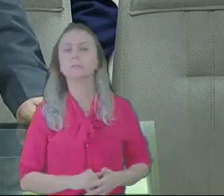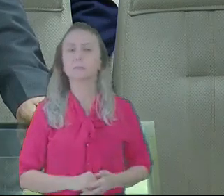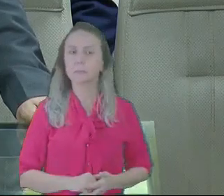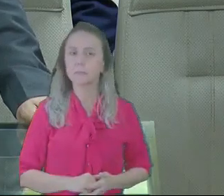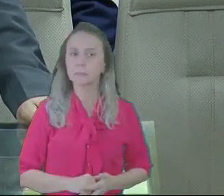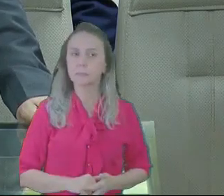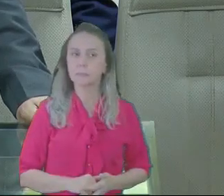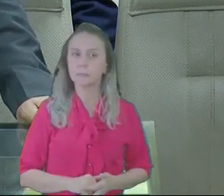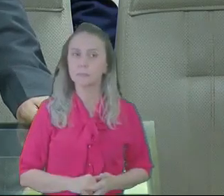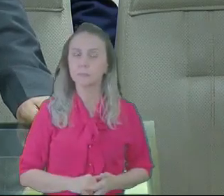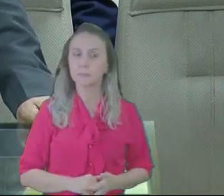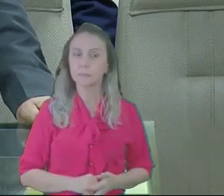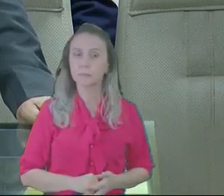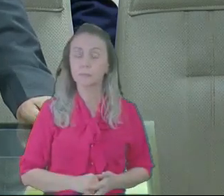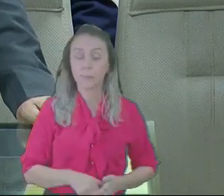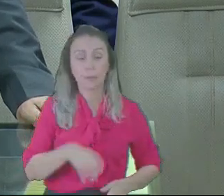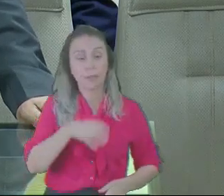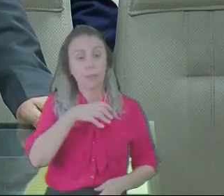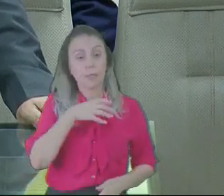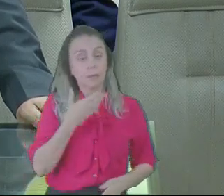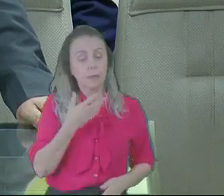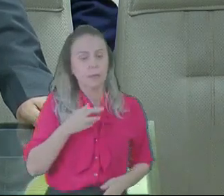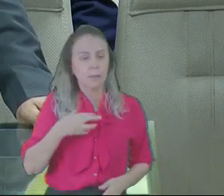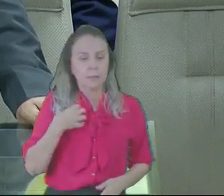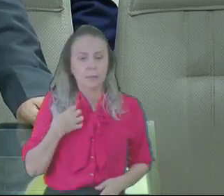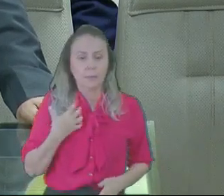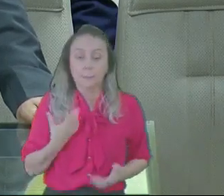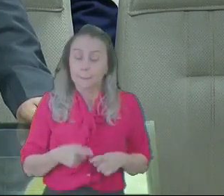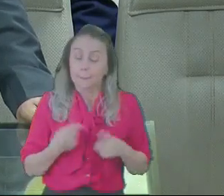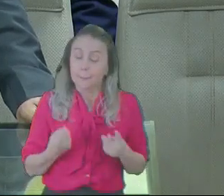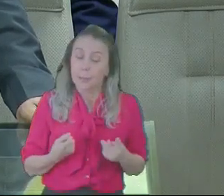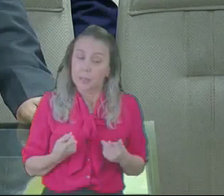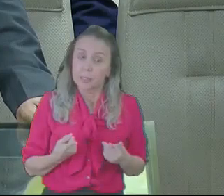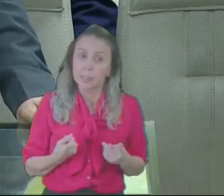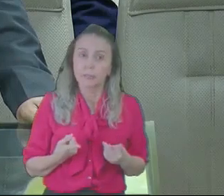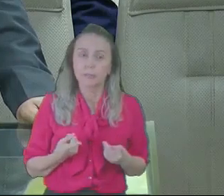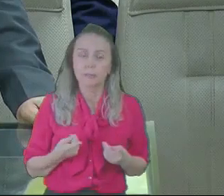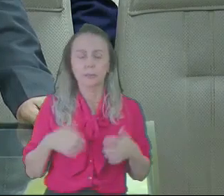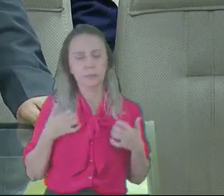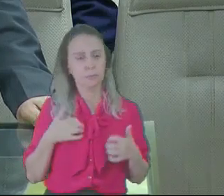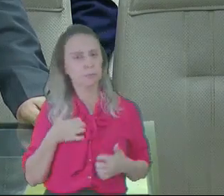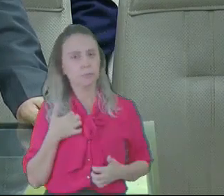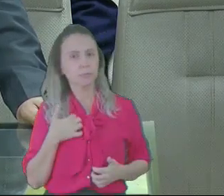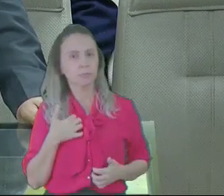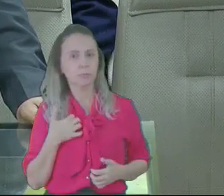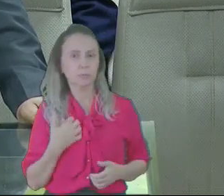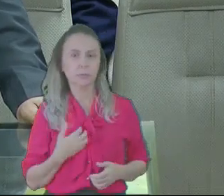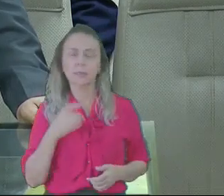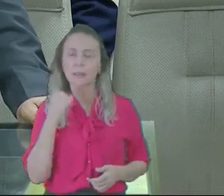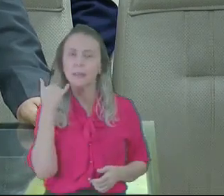e o pai de família ficou indignado o e disse ao Seu servo